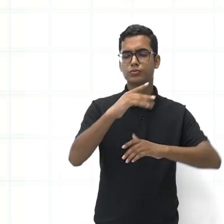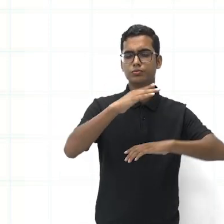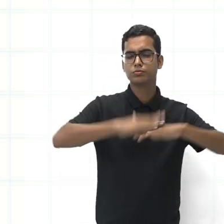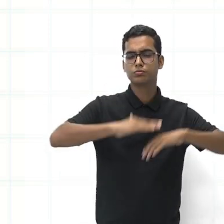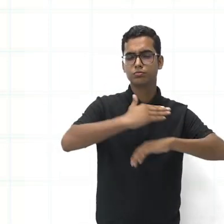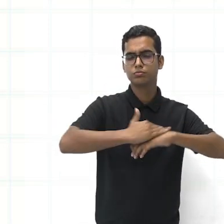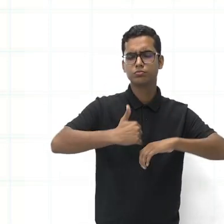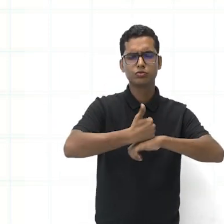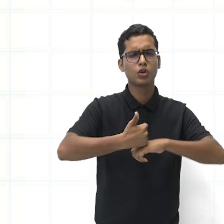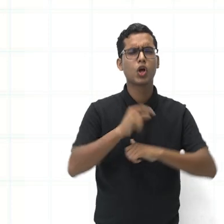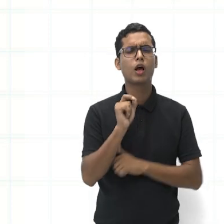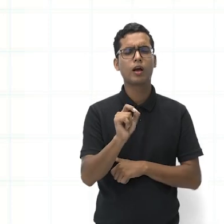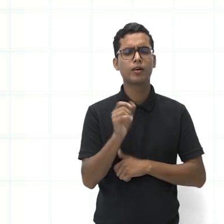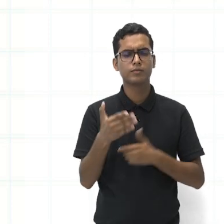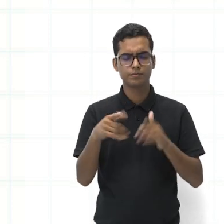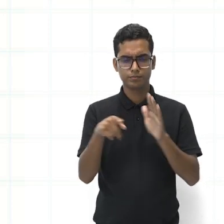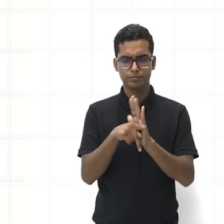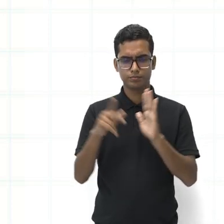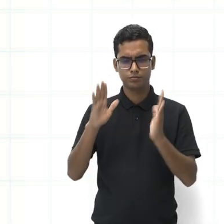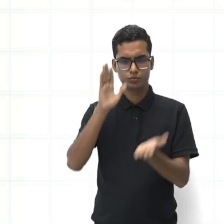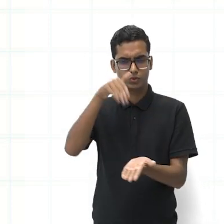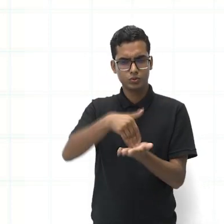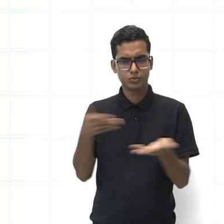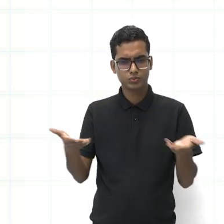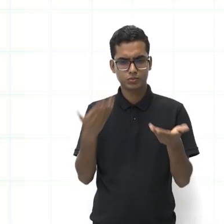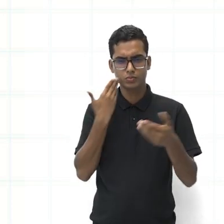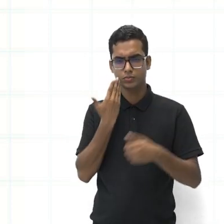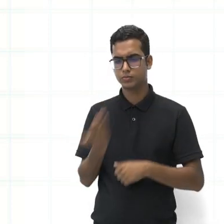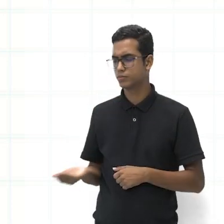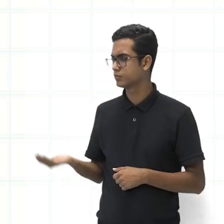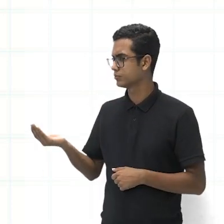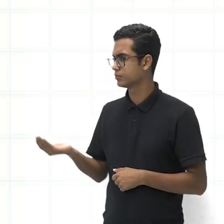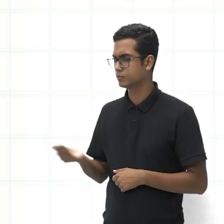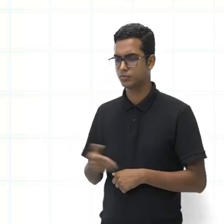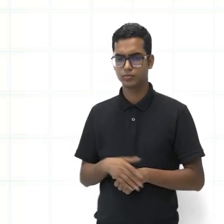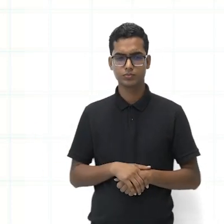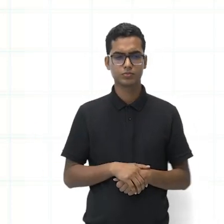your hobbies? What are your hobbies or interests?